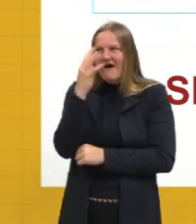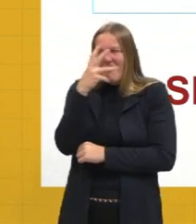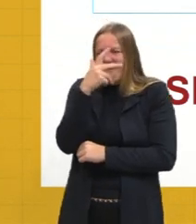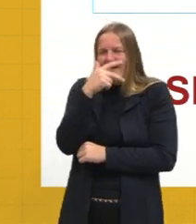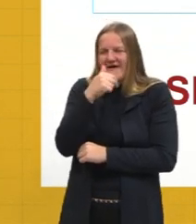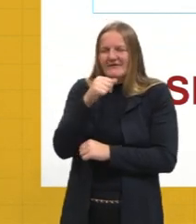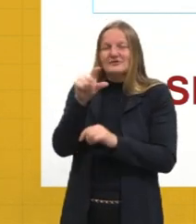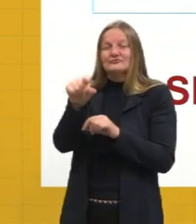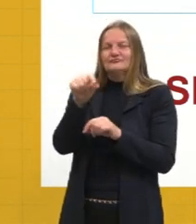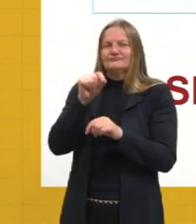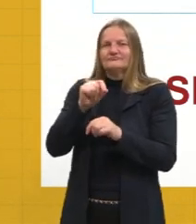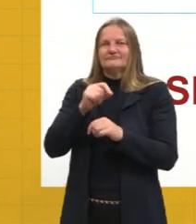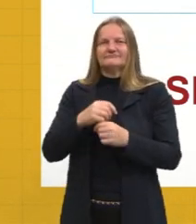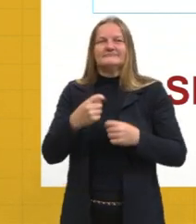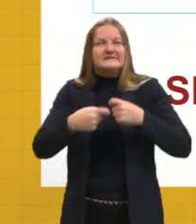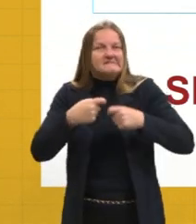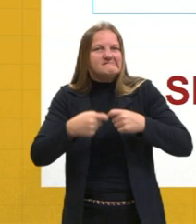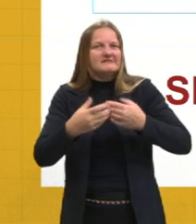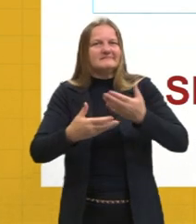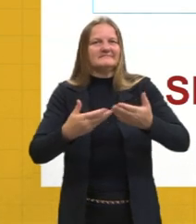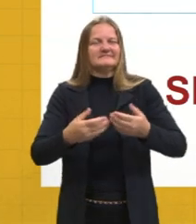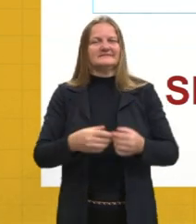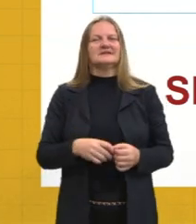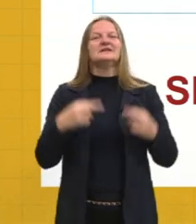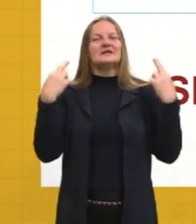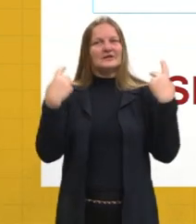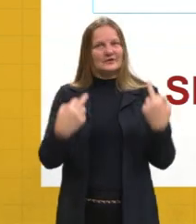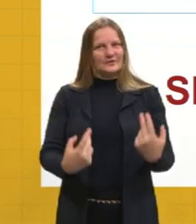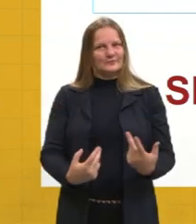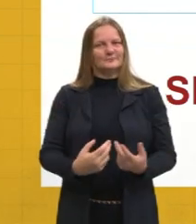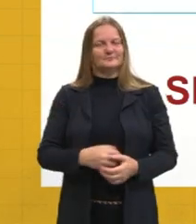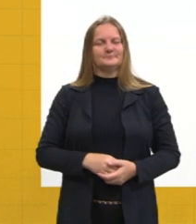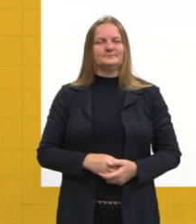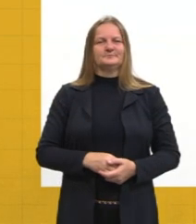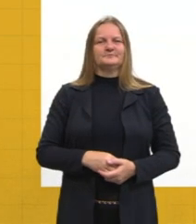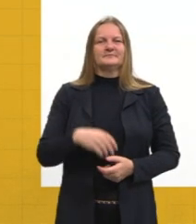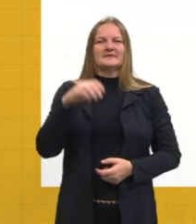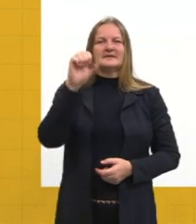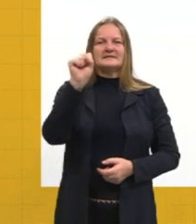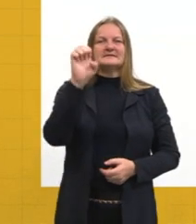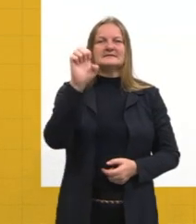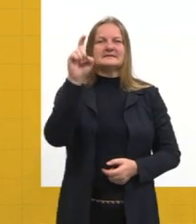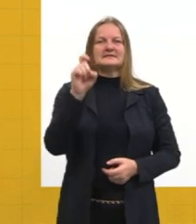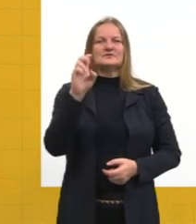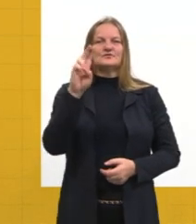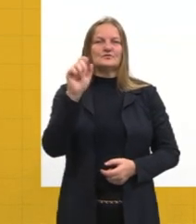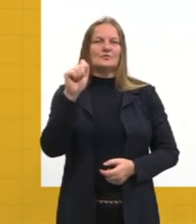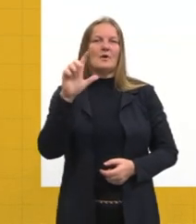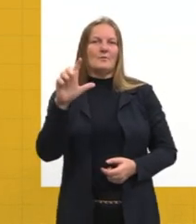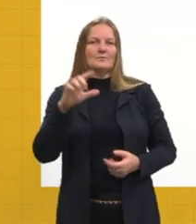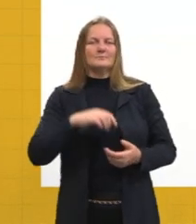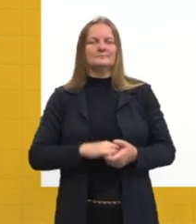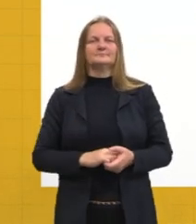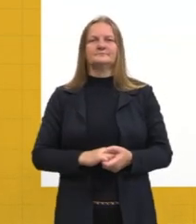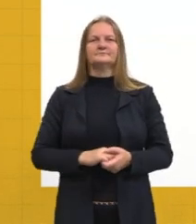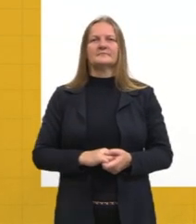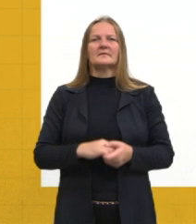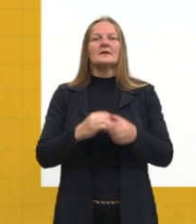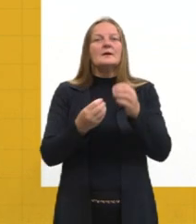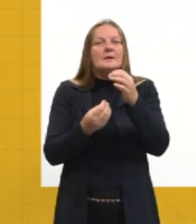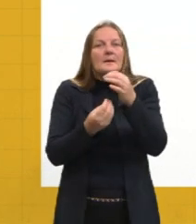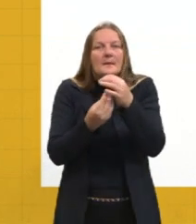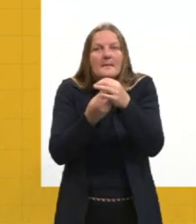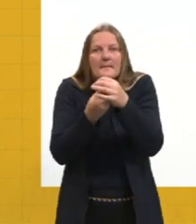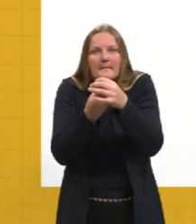no macho Isso se chama a seleção sexual e agora sim as